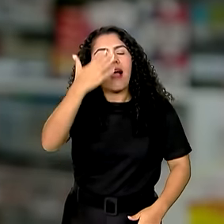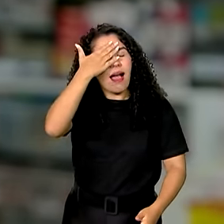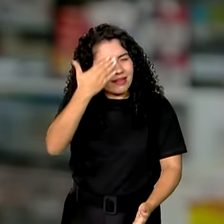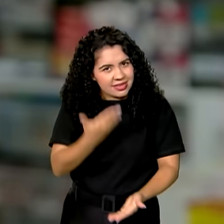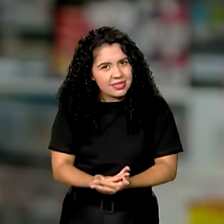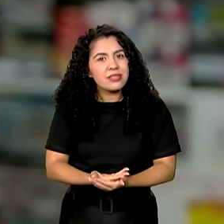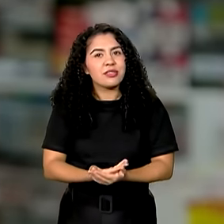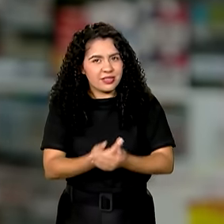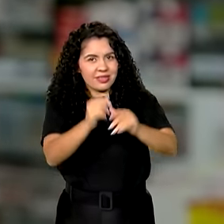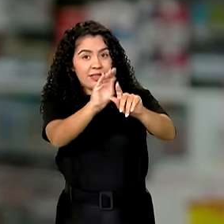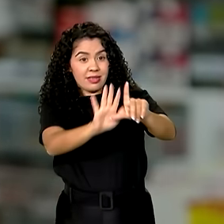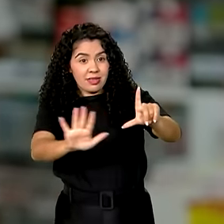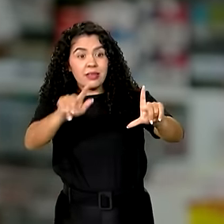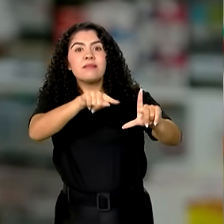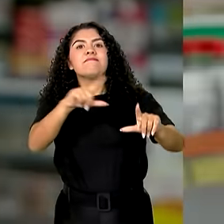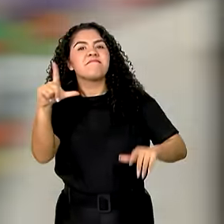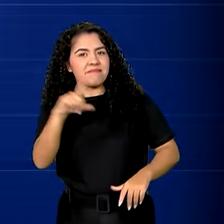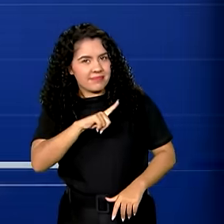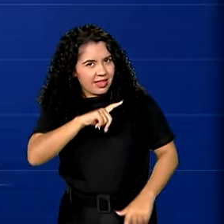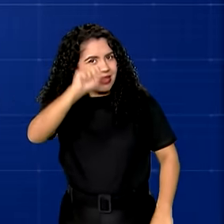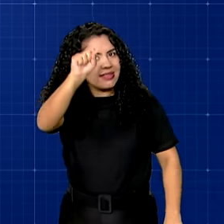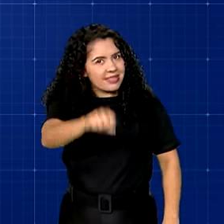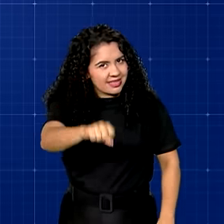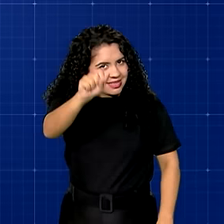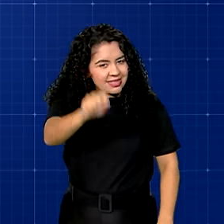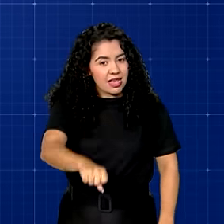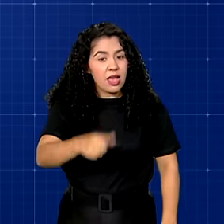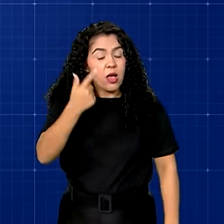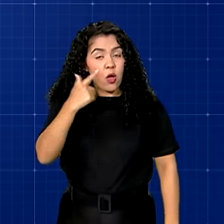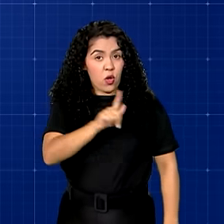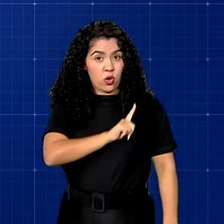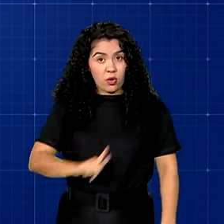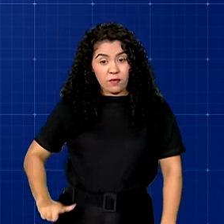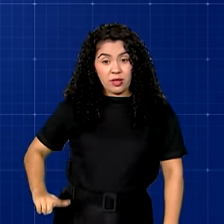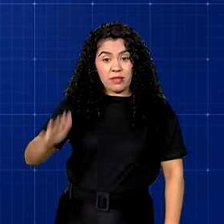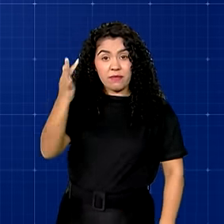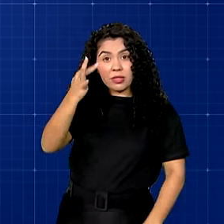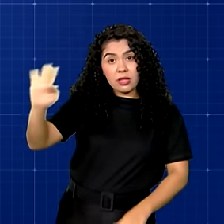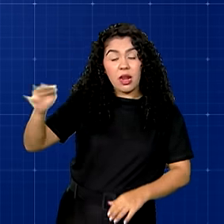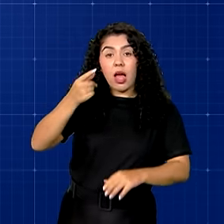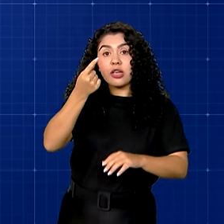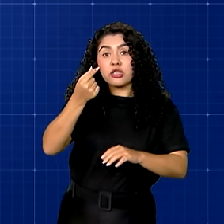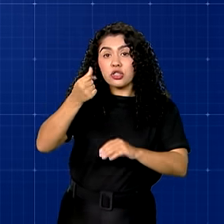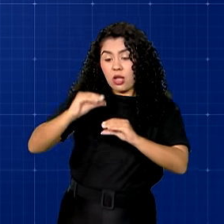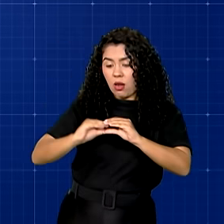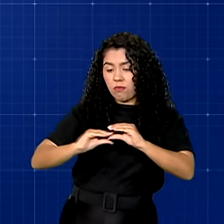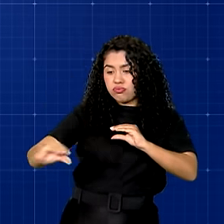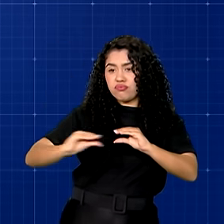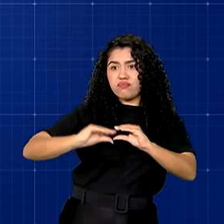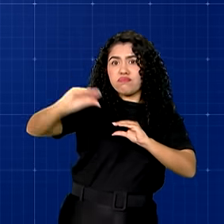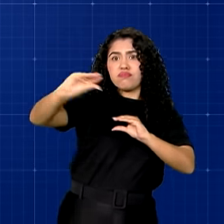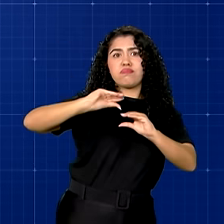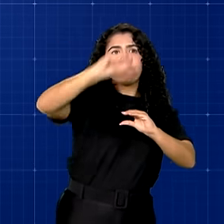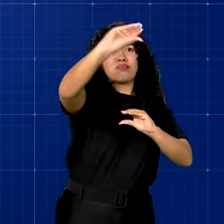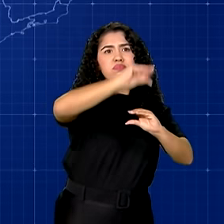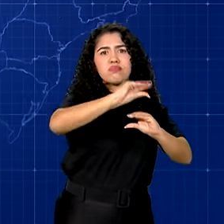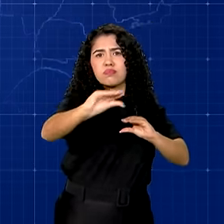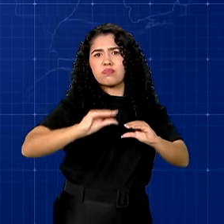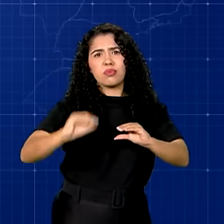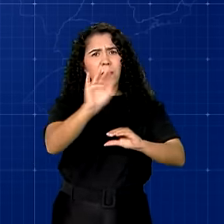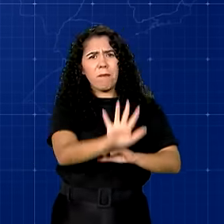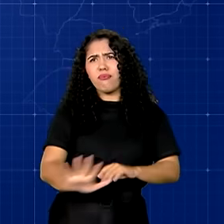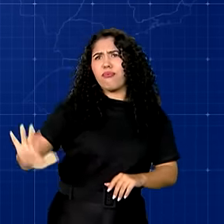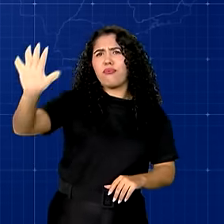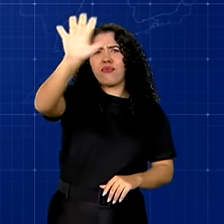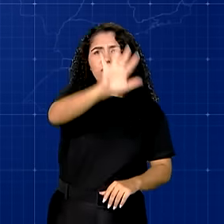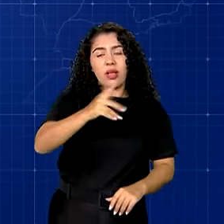no Comunica BR ela aparece sim. O governo federal faz transferência de recursos para todos os municípios brasileiros. Eu